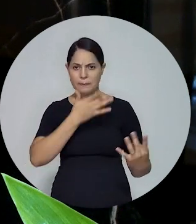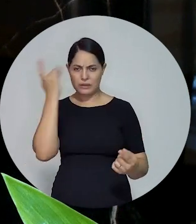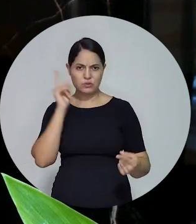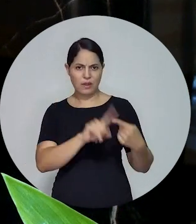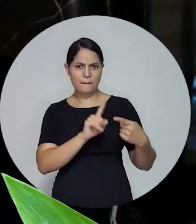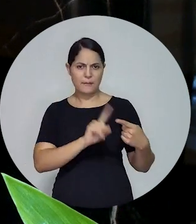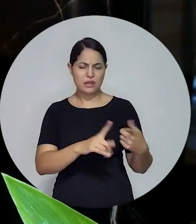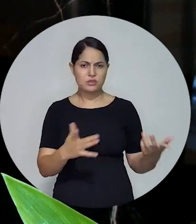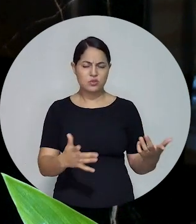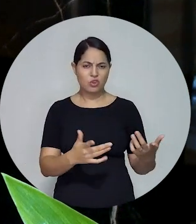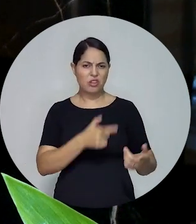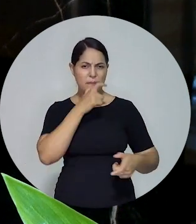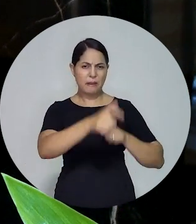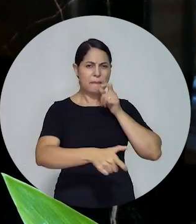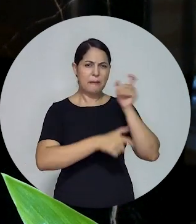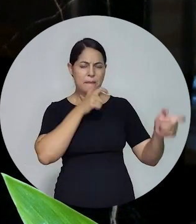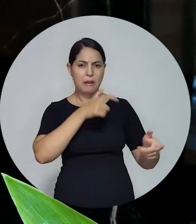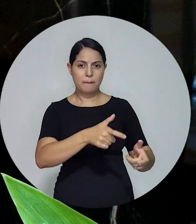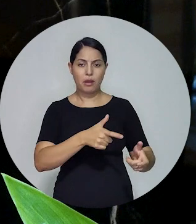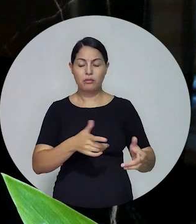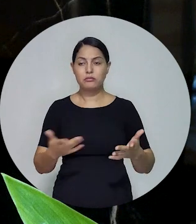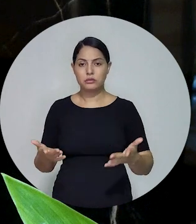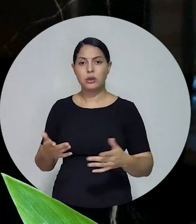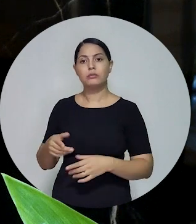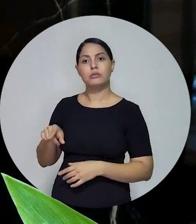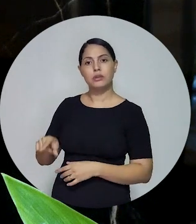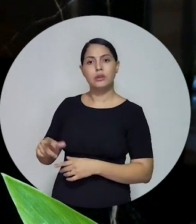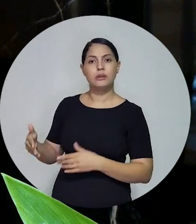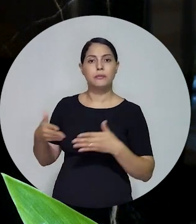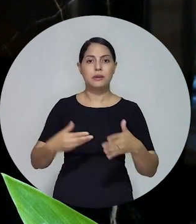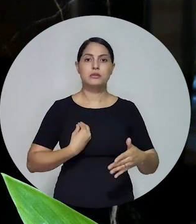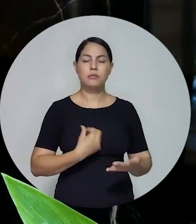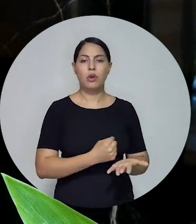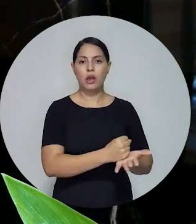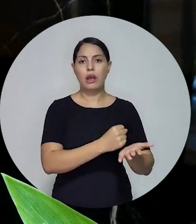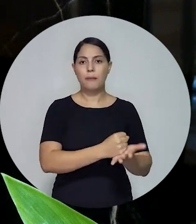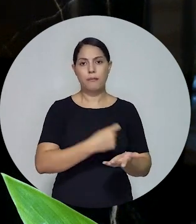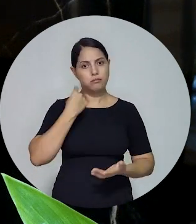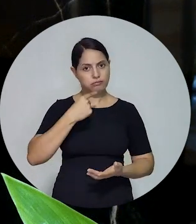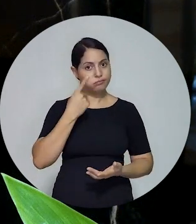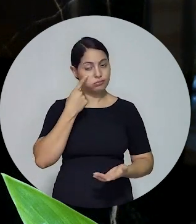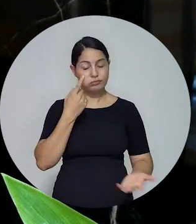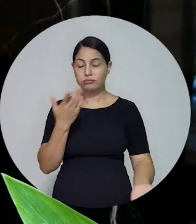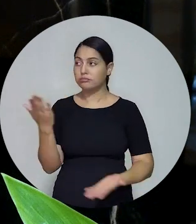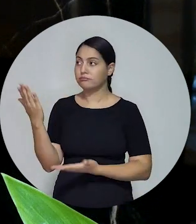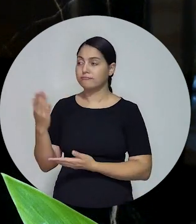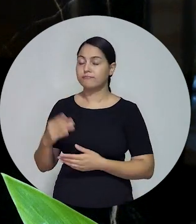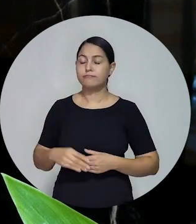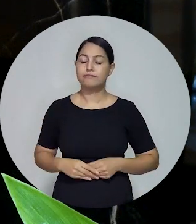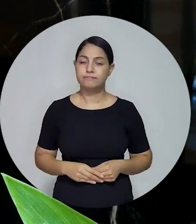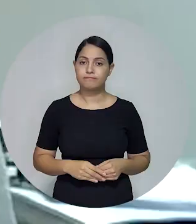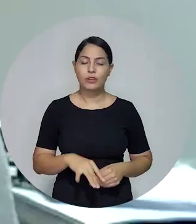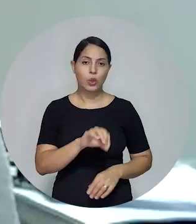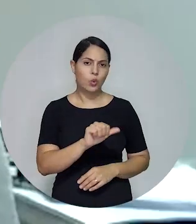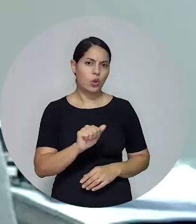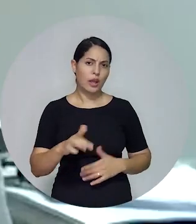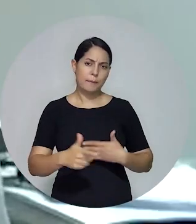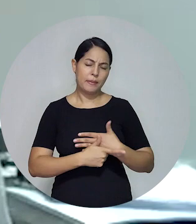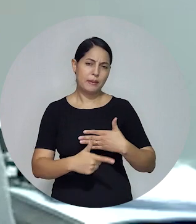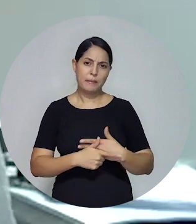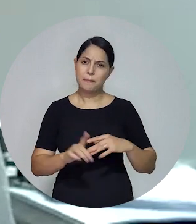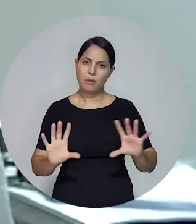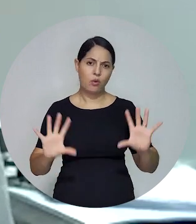4 advogados ameaçados e agredidos verbalmente no exercício da atividade. Confira na entrevista. O papel